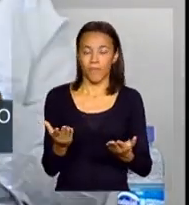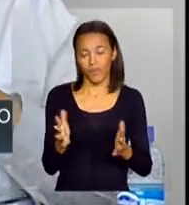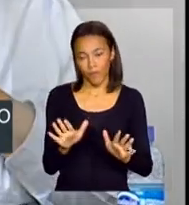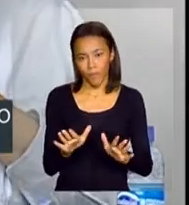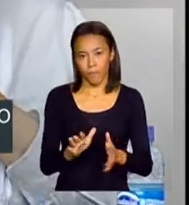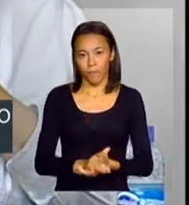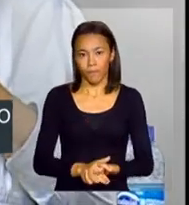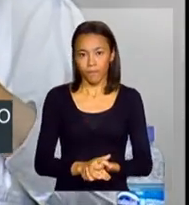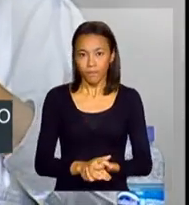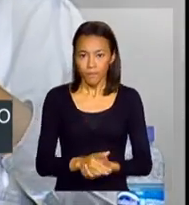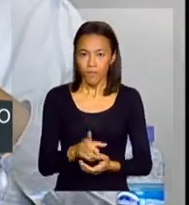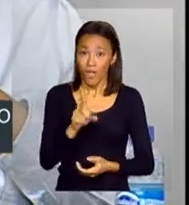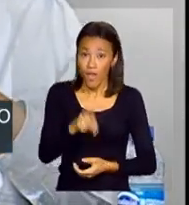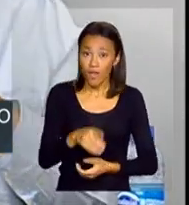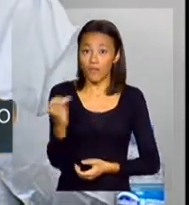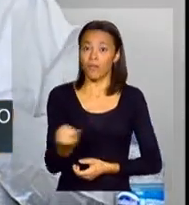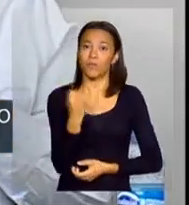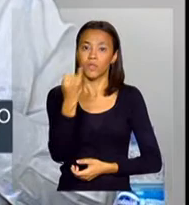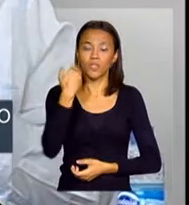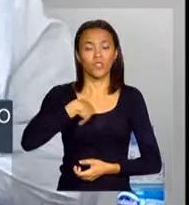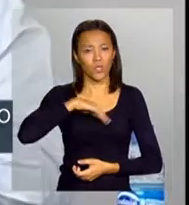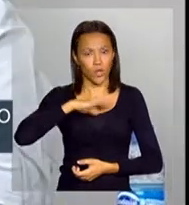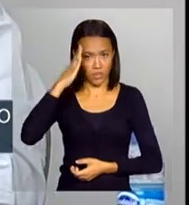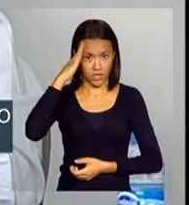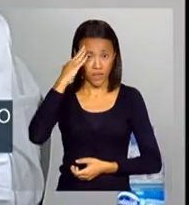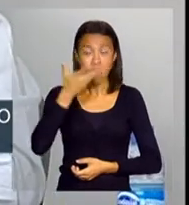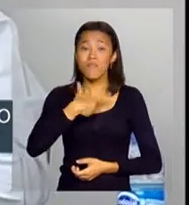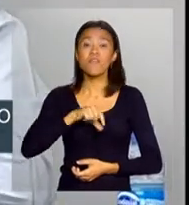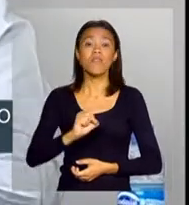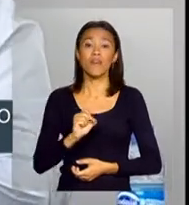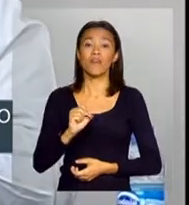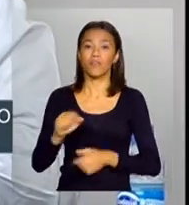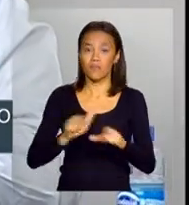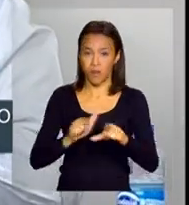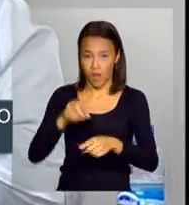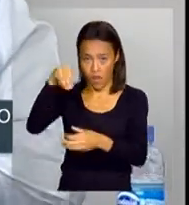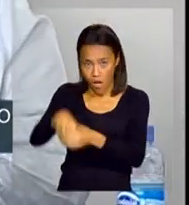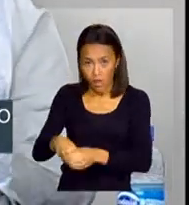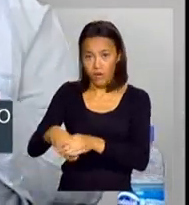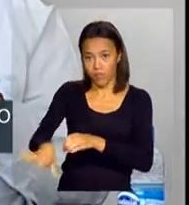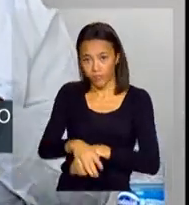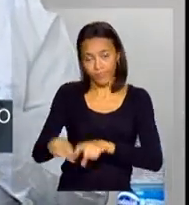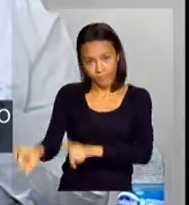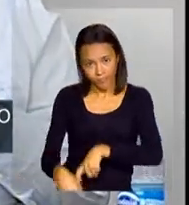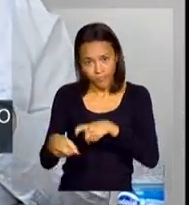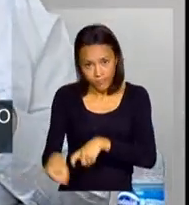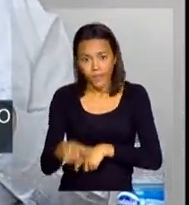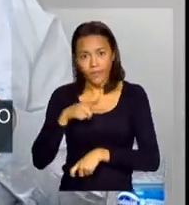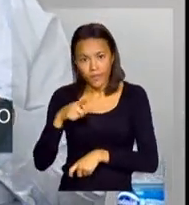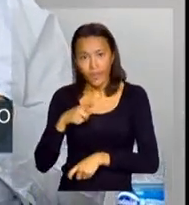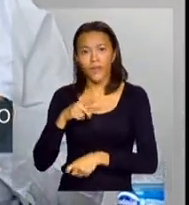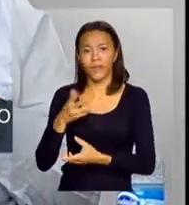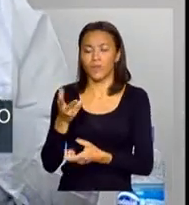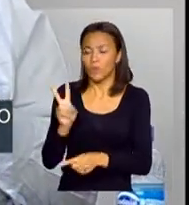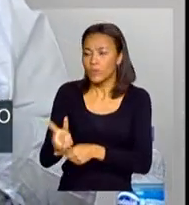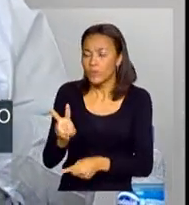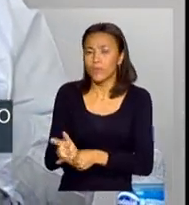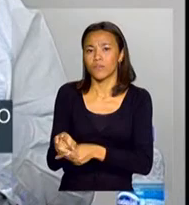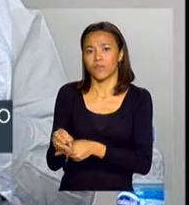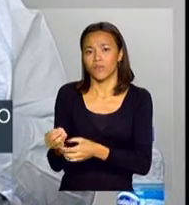é absolutamente essencial que a gente entenda quem é o produtor rural que tem a reserva legal e tem a sua